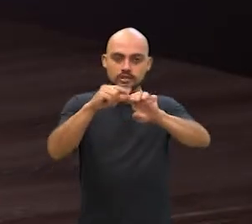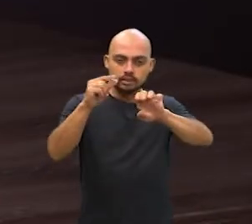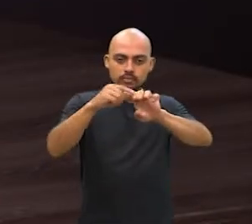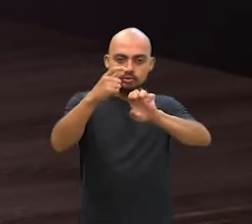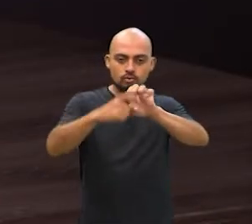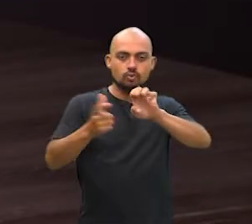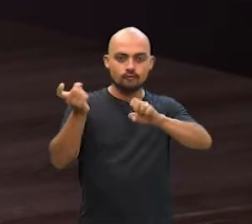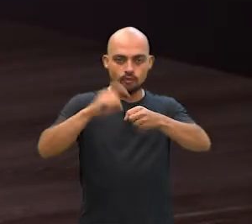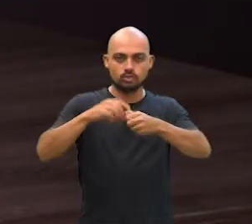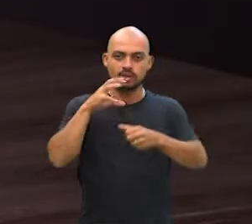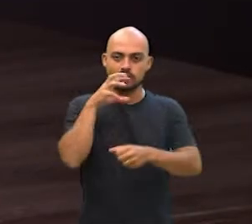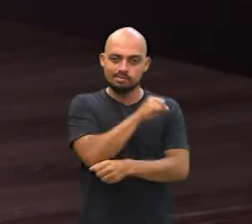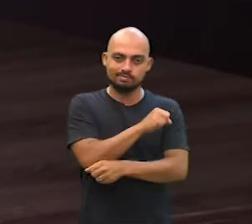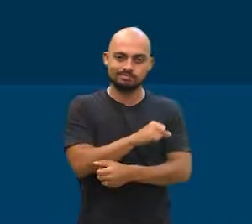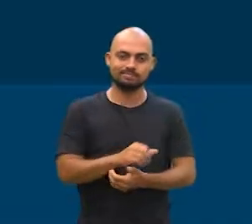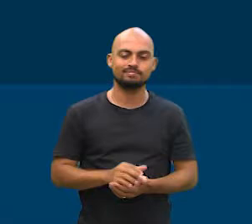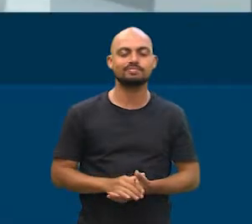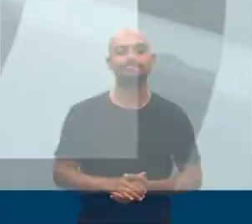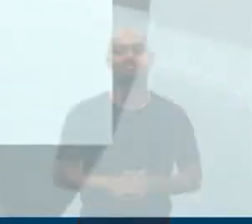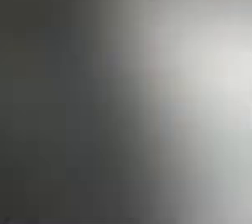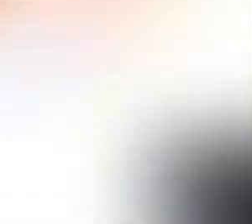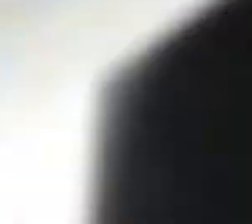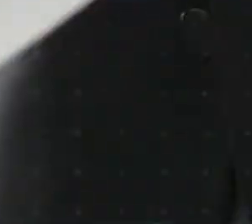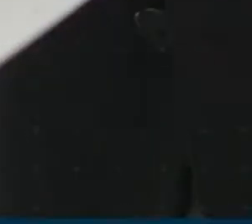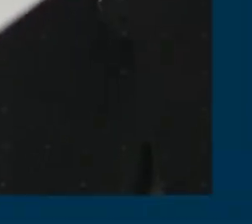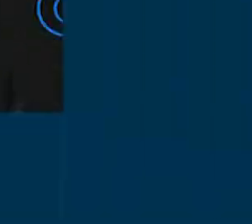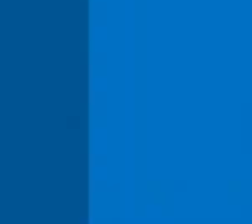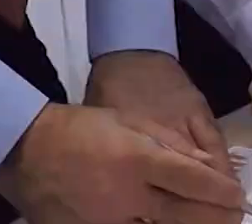volta daqui a pouco.